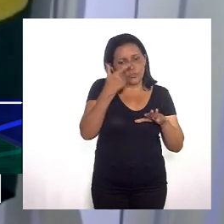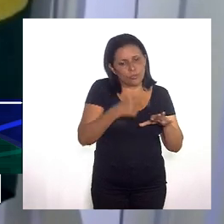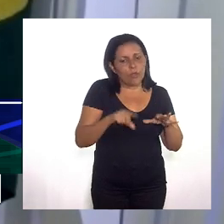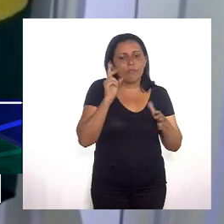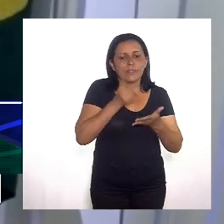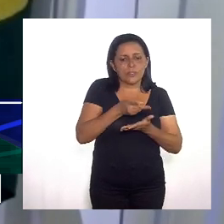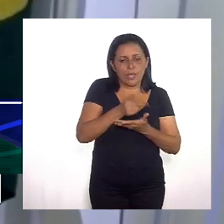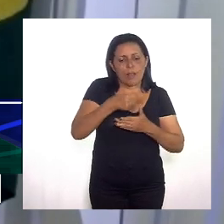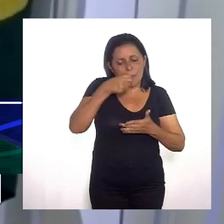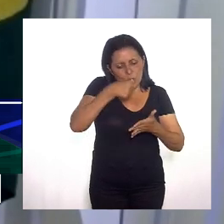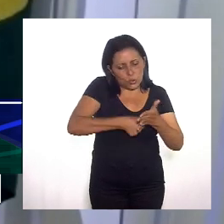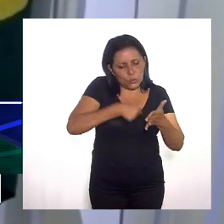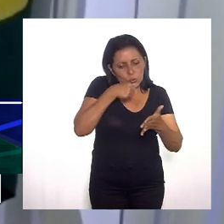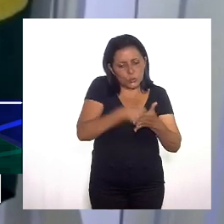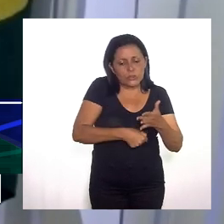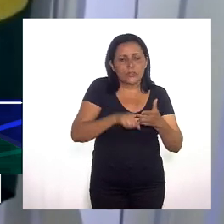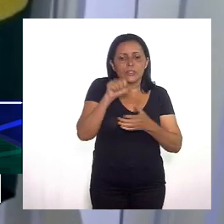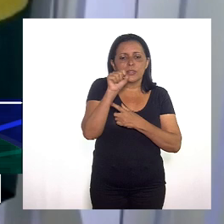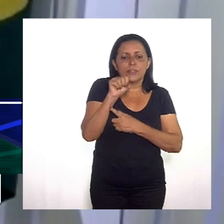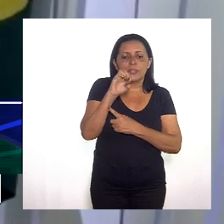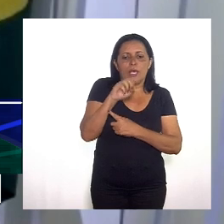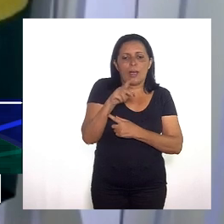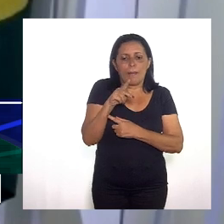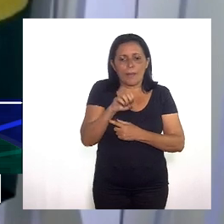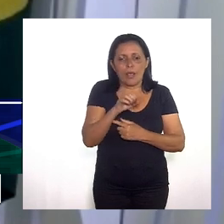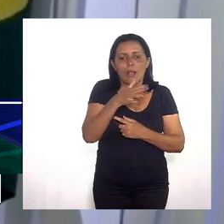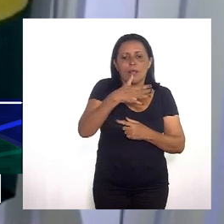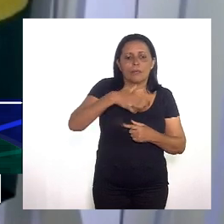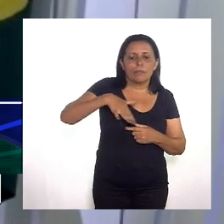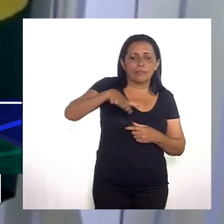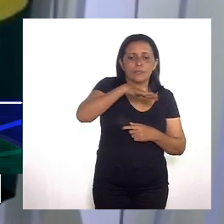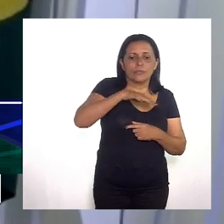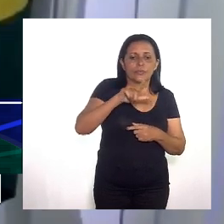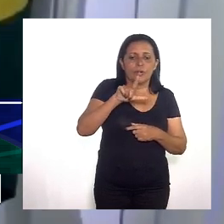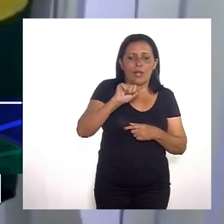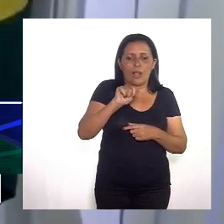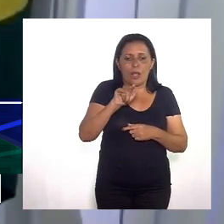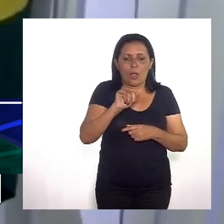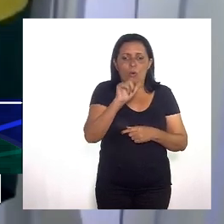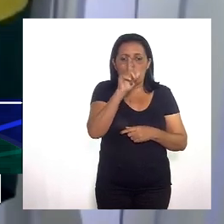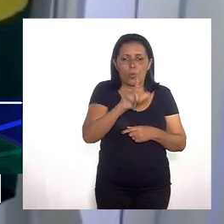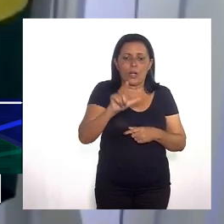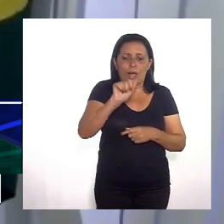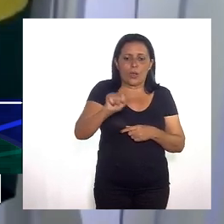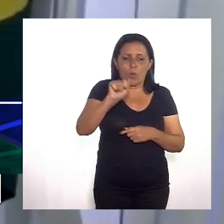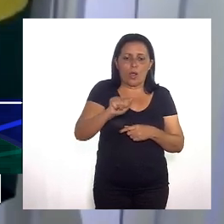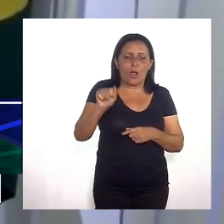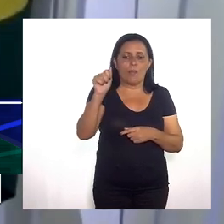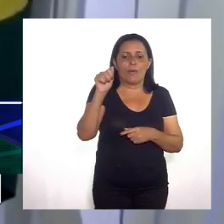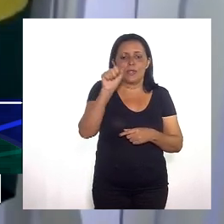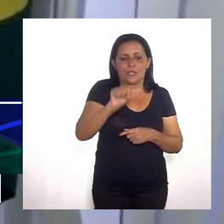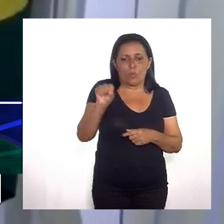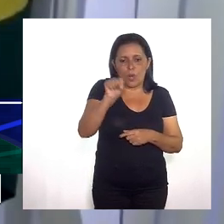sempre, da luta do CEP da região dos Lagos, da Baixada Litorânea, seja em Araruama, seja em Saquarema, e dizer para